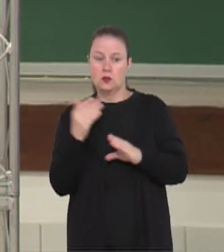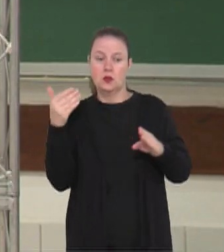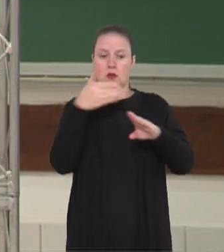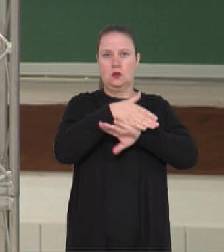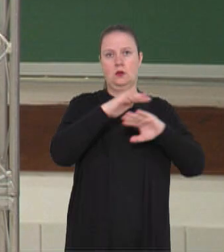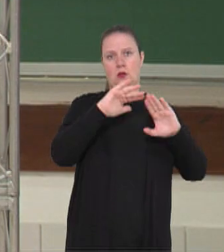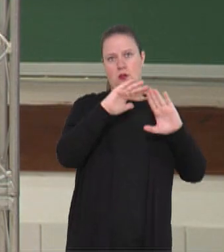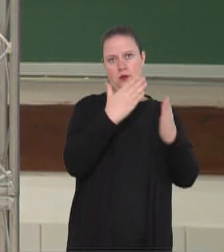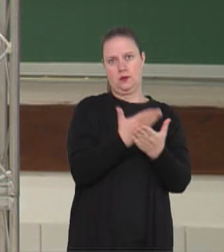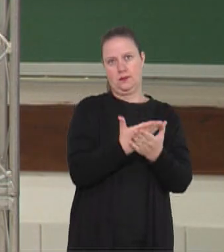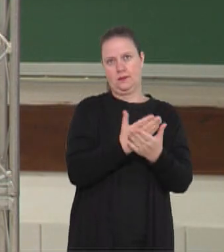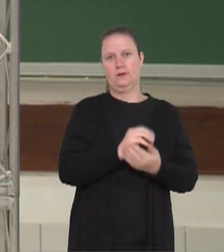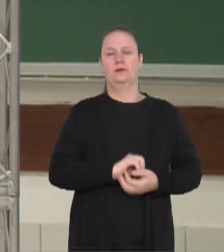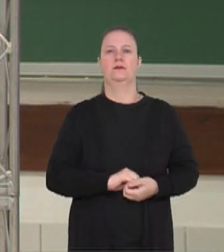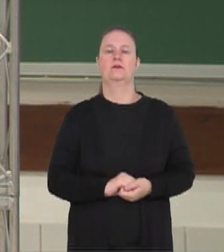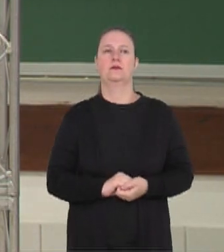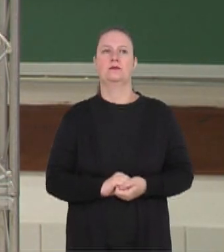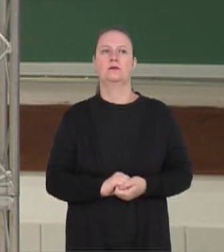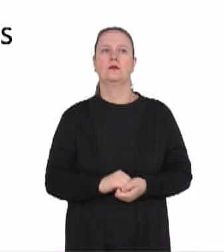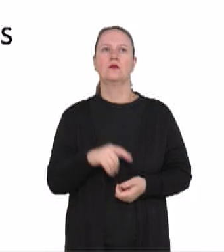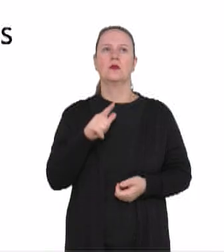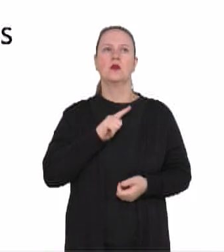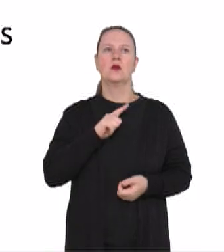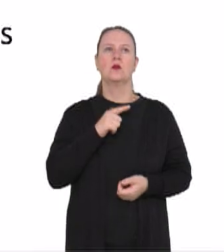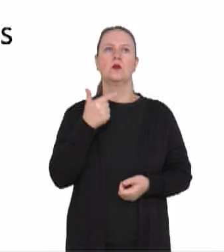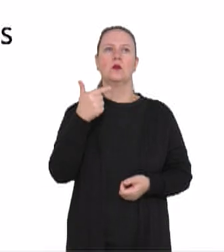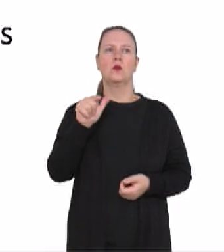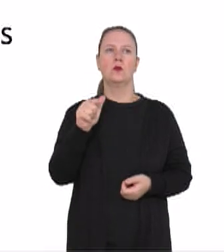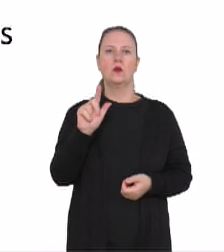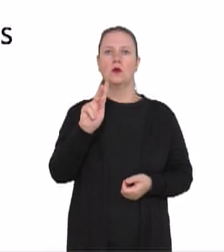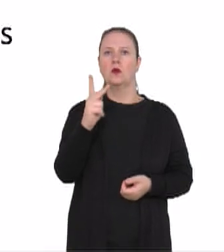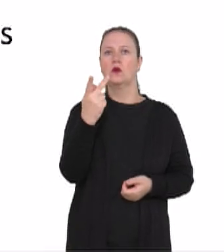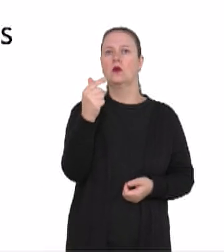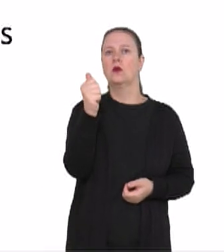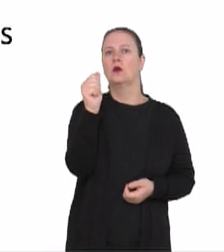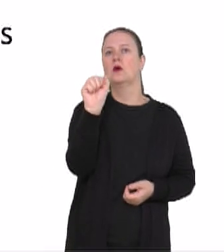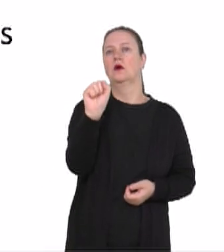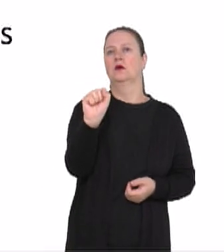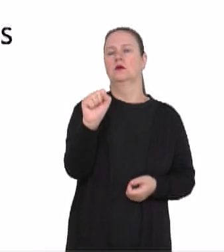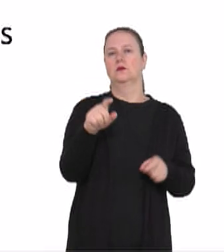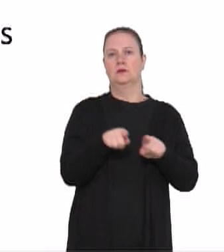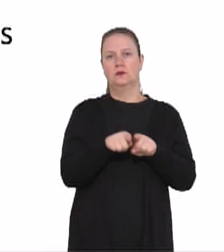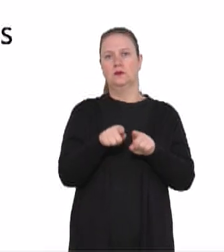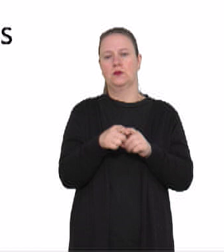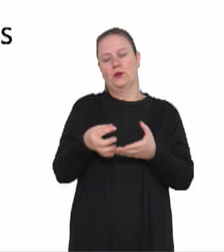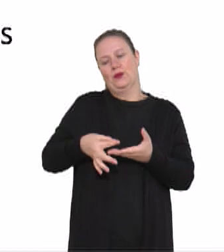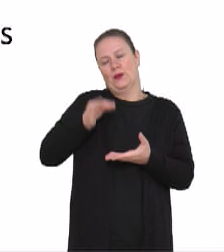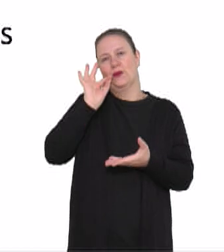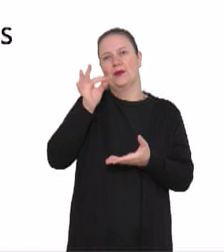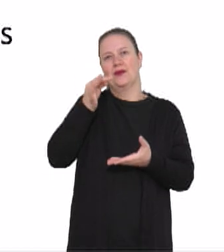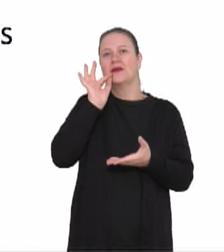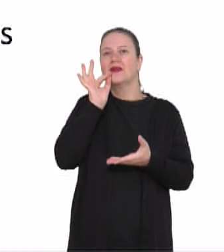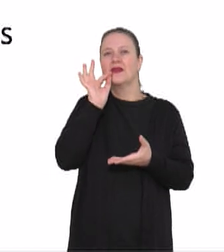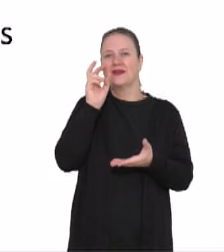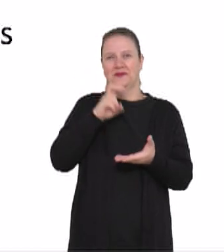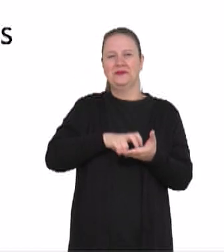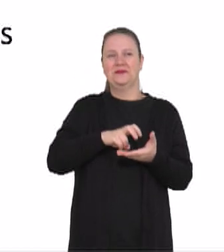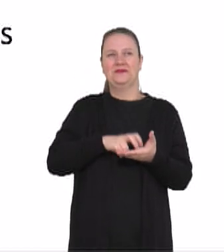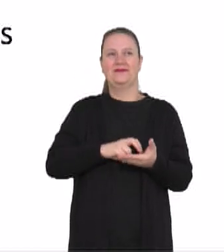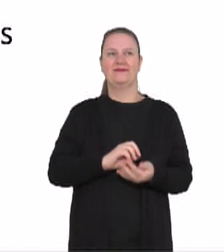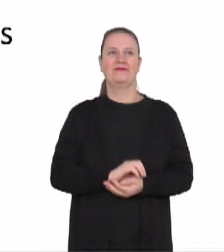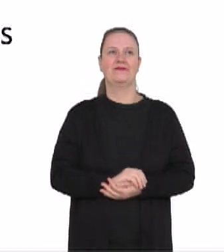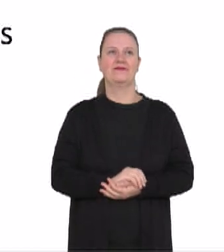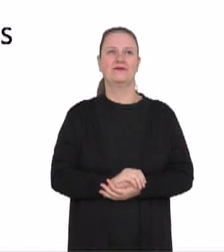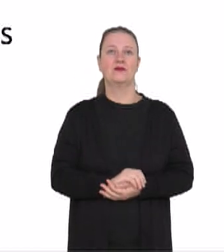escola. E tínhamos mais também o has and has breakfast. Então, ela toma o café da manhã.